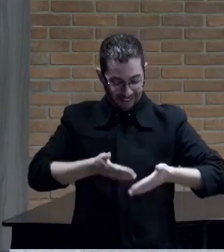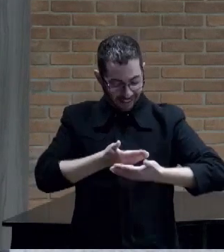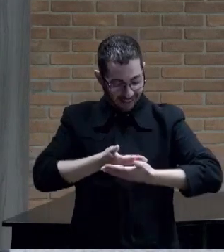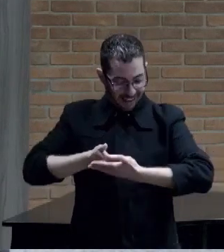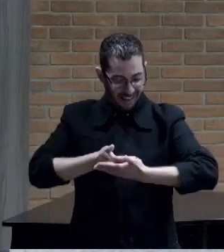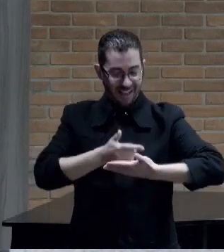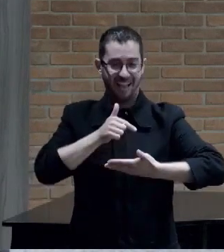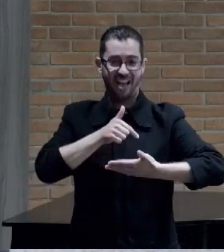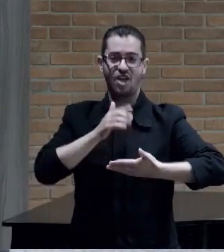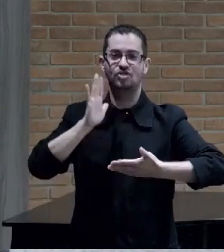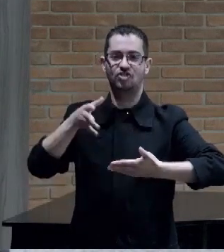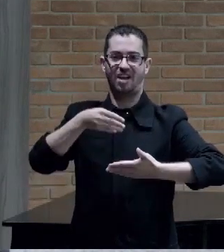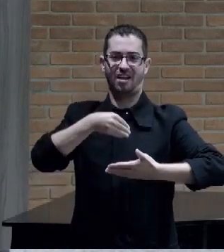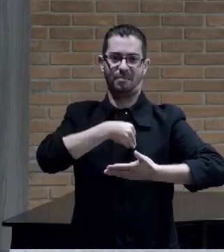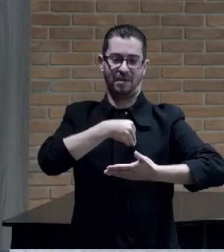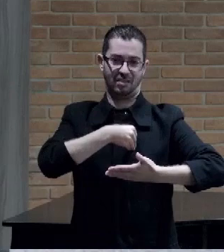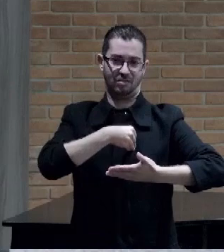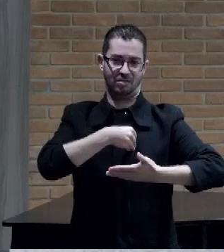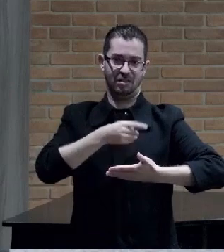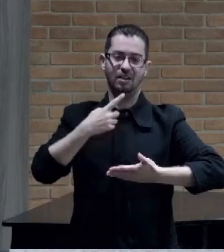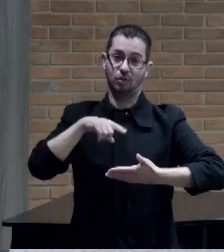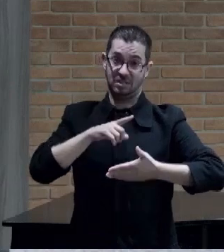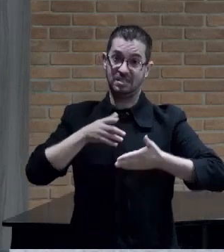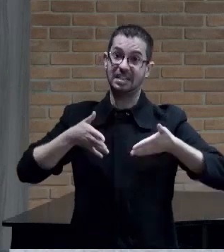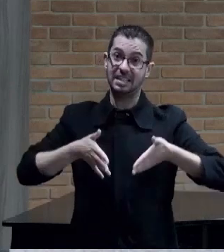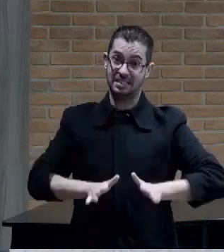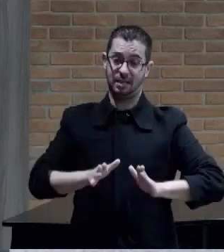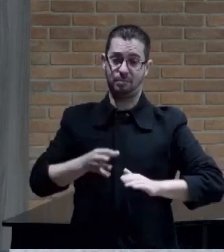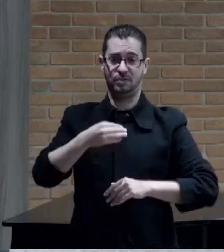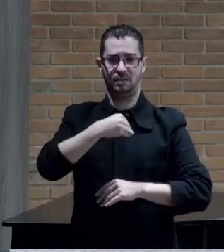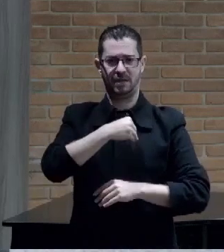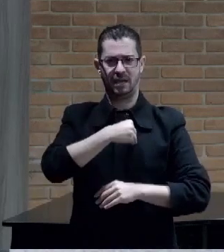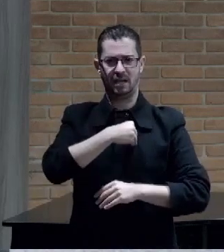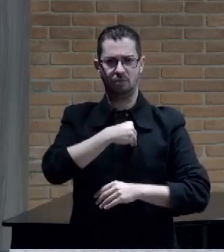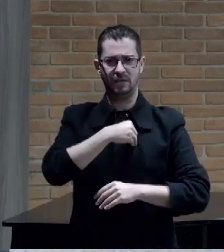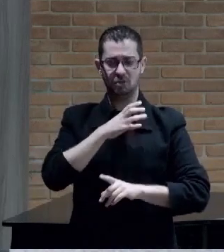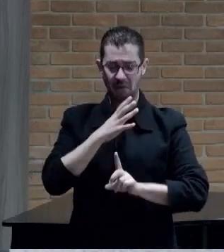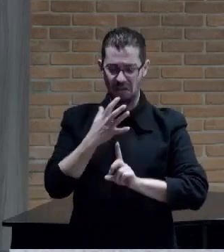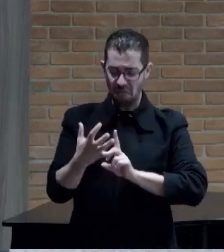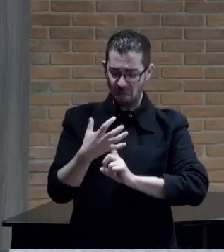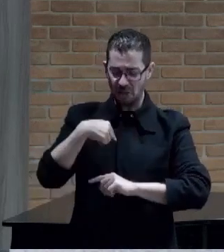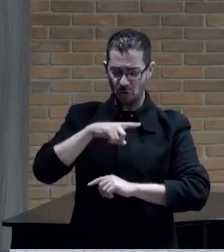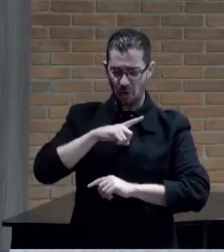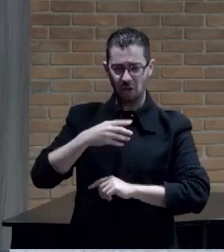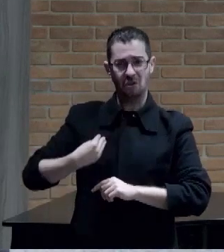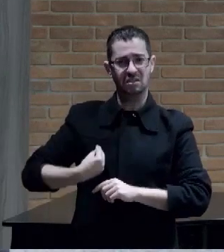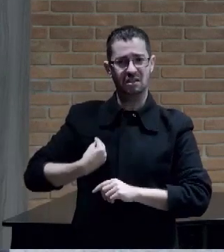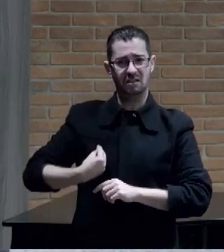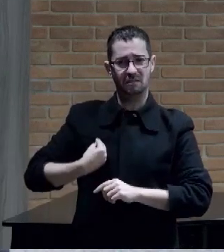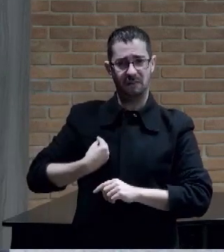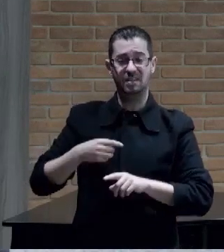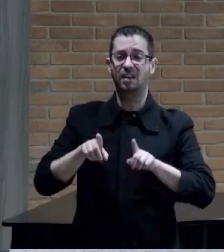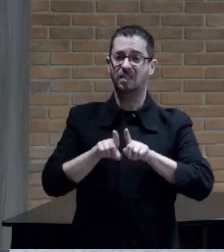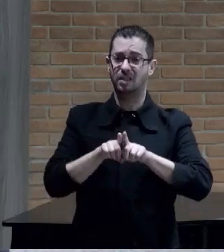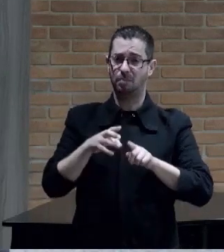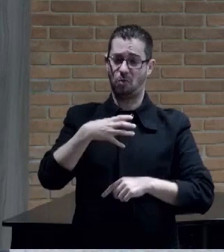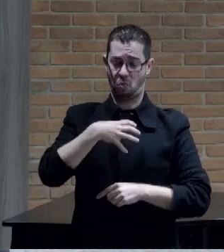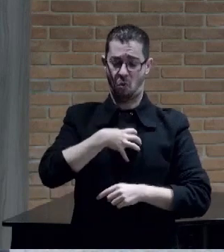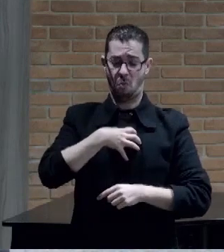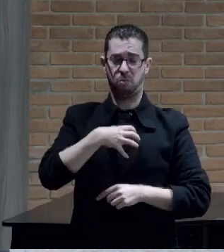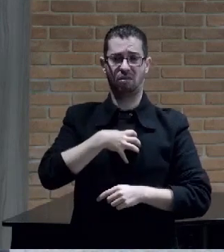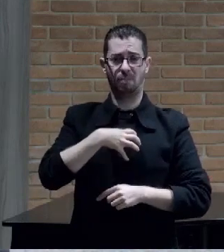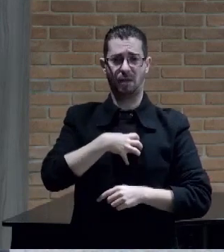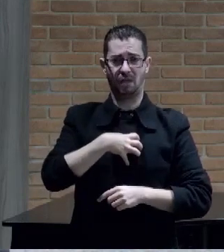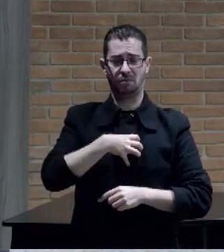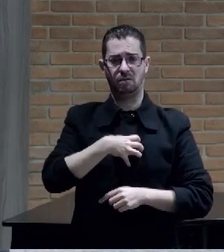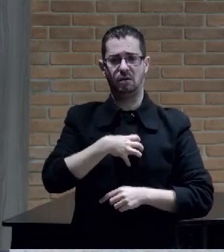Ou seja, nós nascemos em pecado, e isso afetou toda a nossa natureza, não somente o nosso comportamento. E nesse sentido,